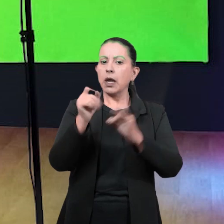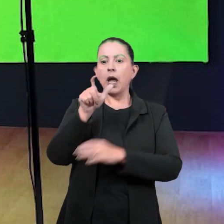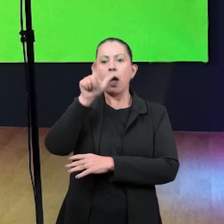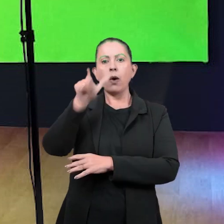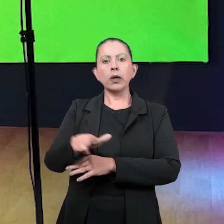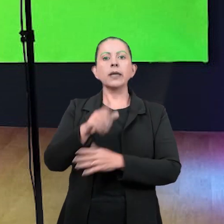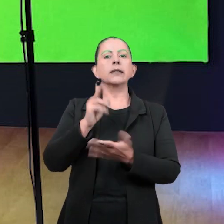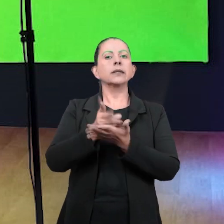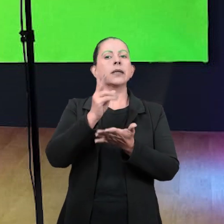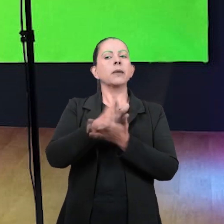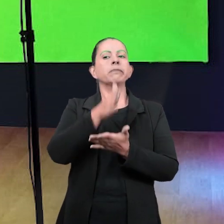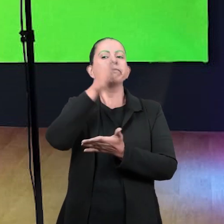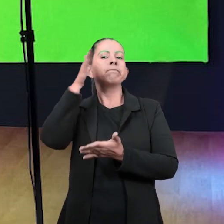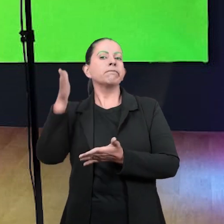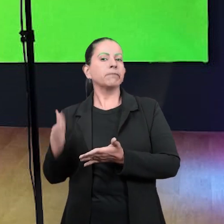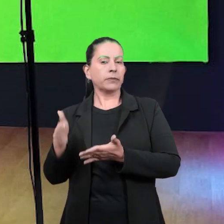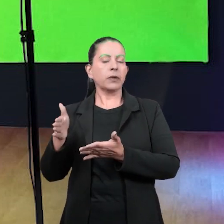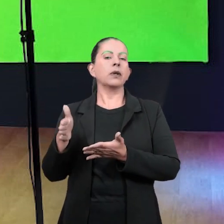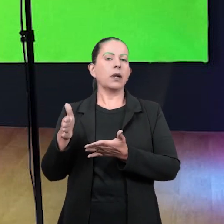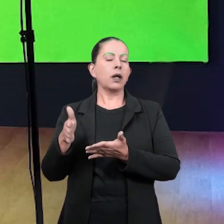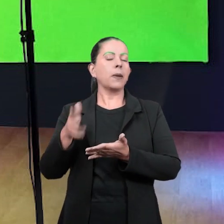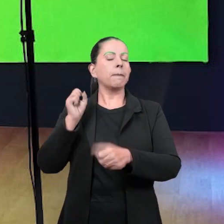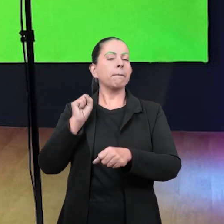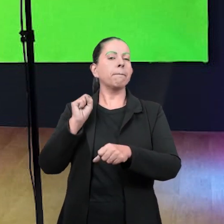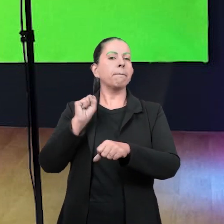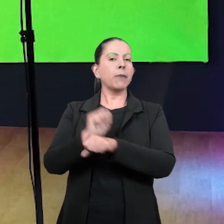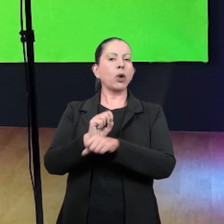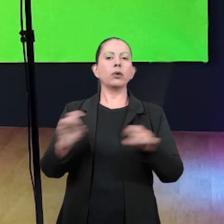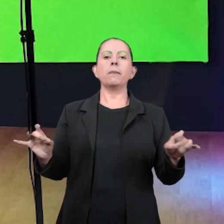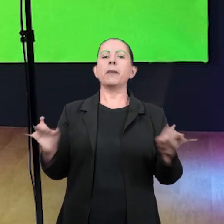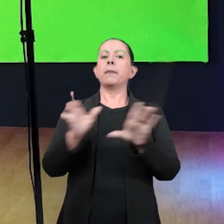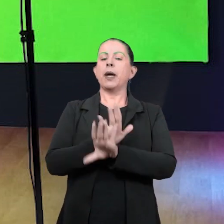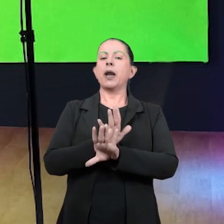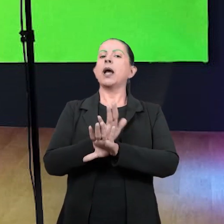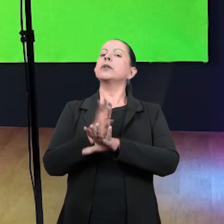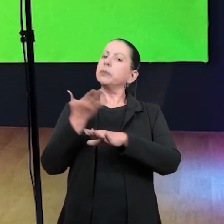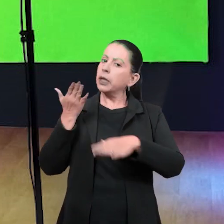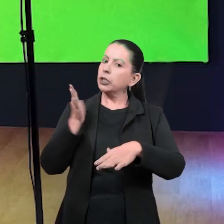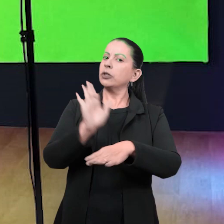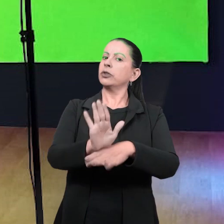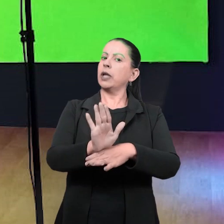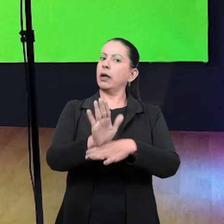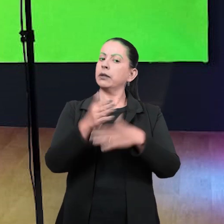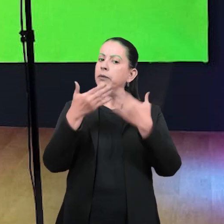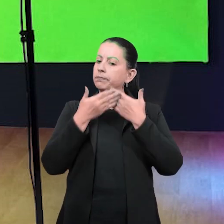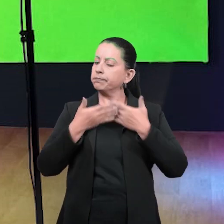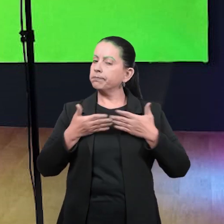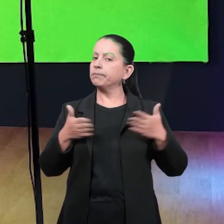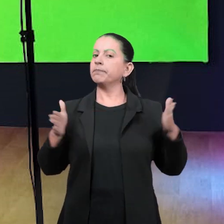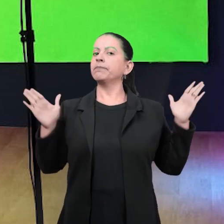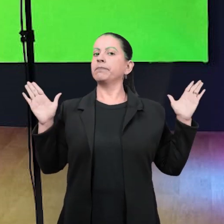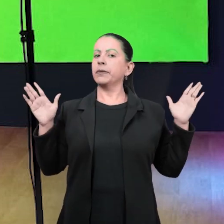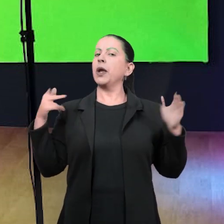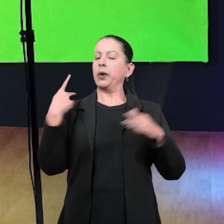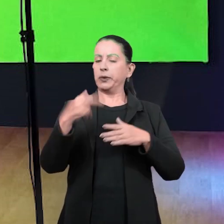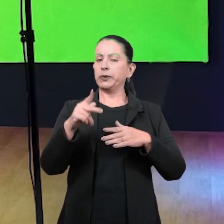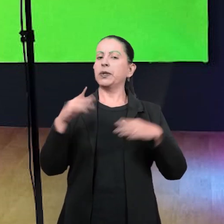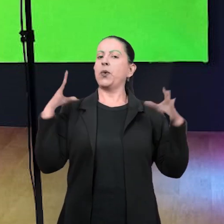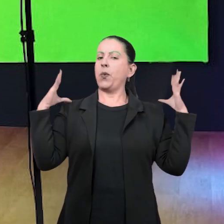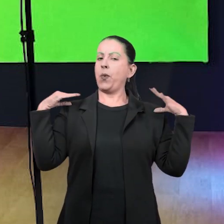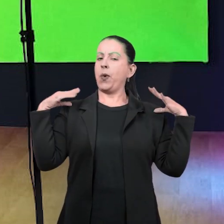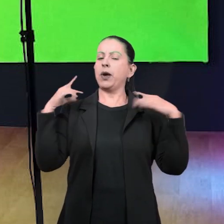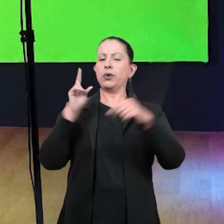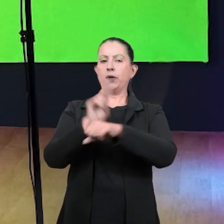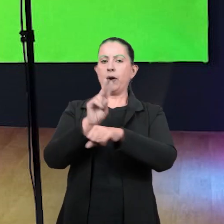que está sempre do teu lado, pronto para te ajudar. Abre espaço para ele. Sabe quem é? O